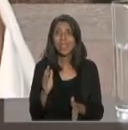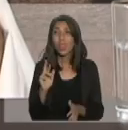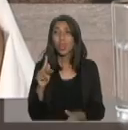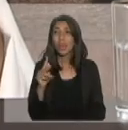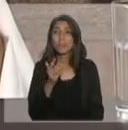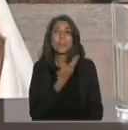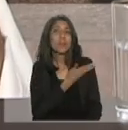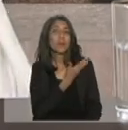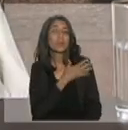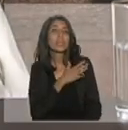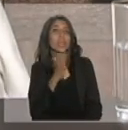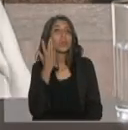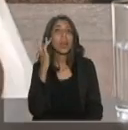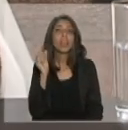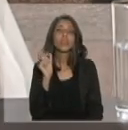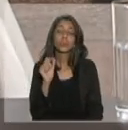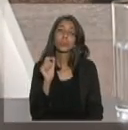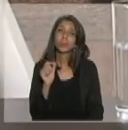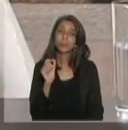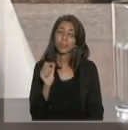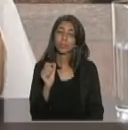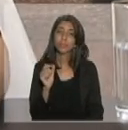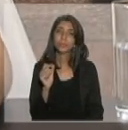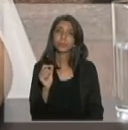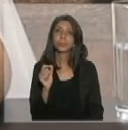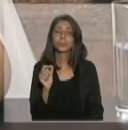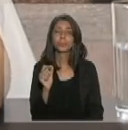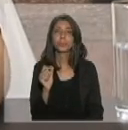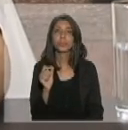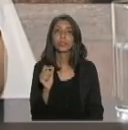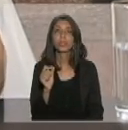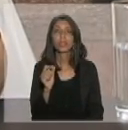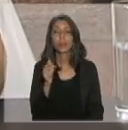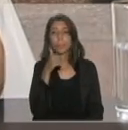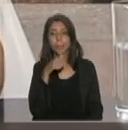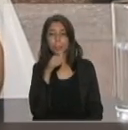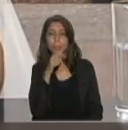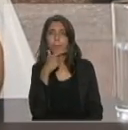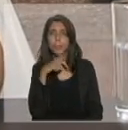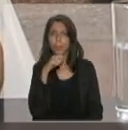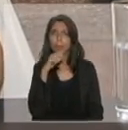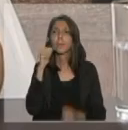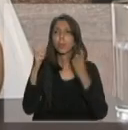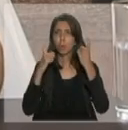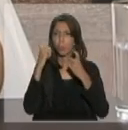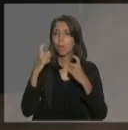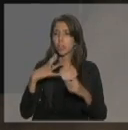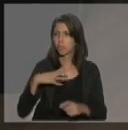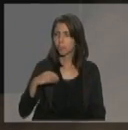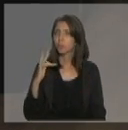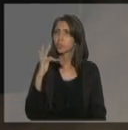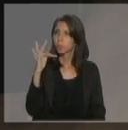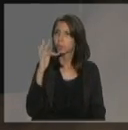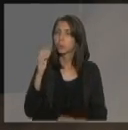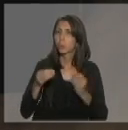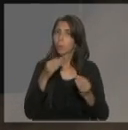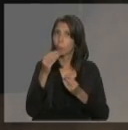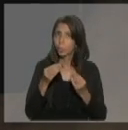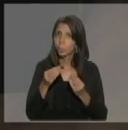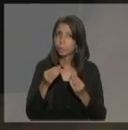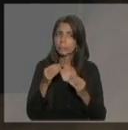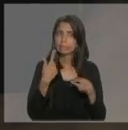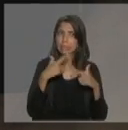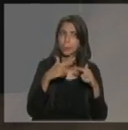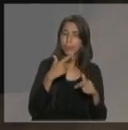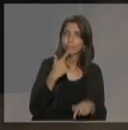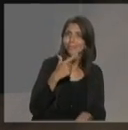nem o preconceito. O que eu sempre achei, que é o seguinte, todos os pais estão preocupados com o futuro dos filhos. Não havia mercado de trabalho, não